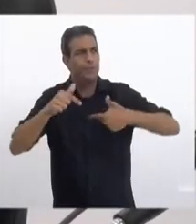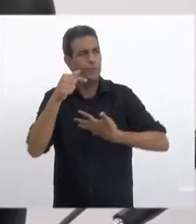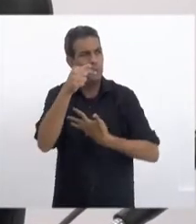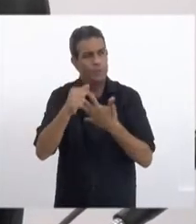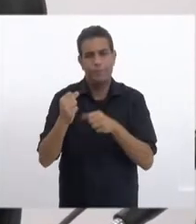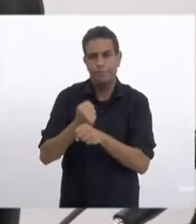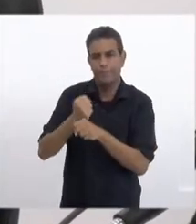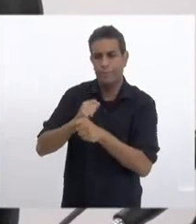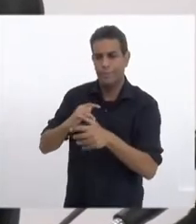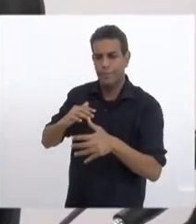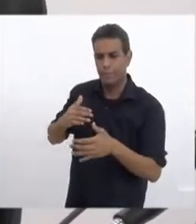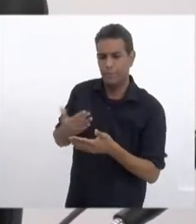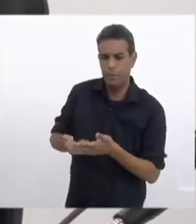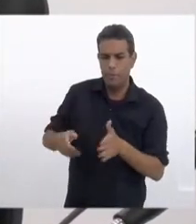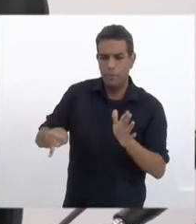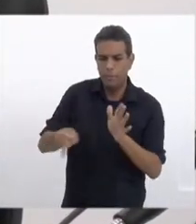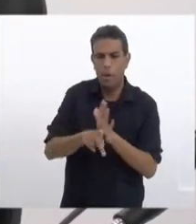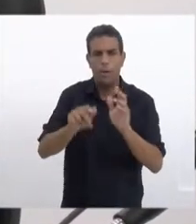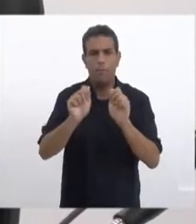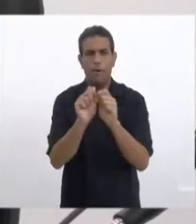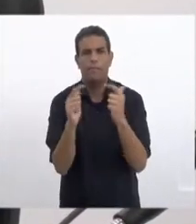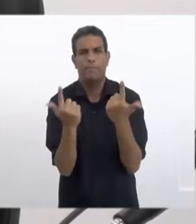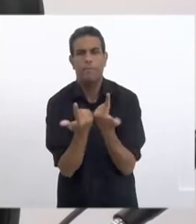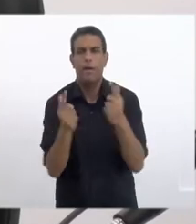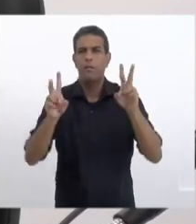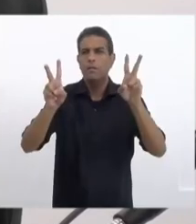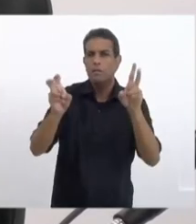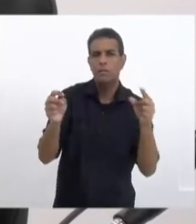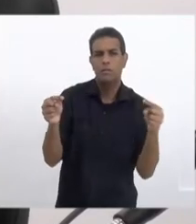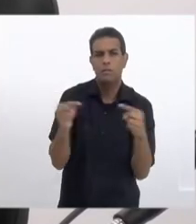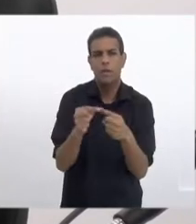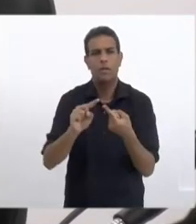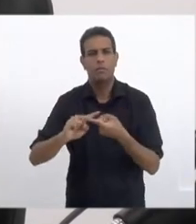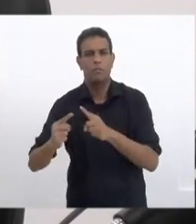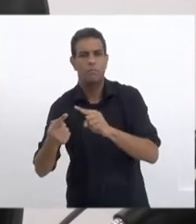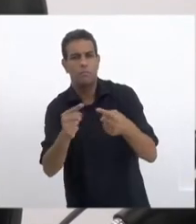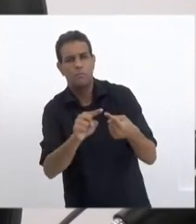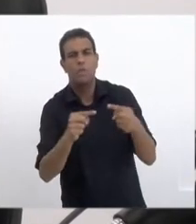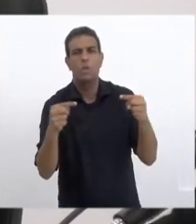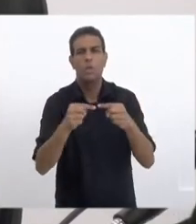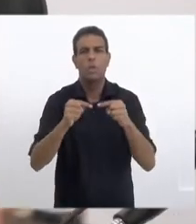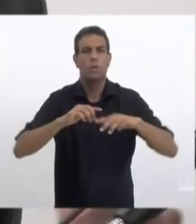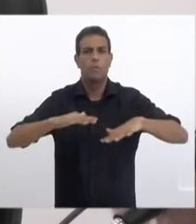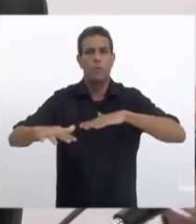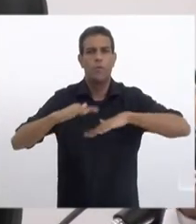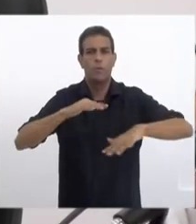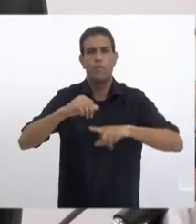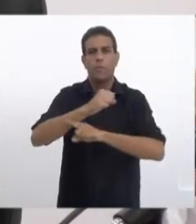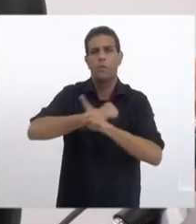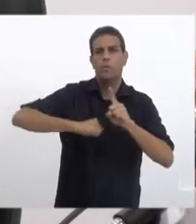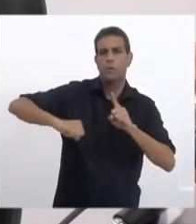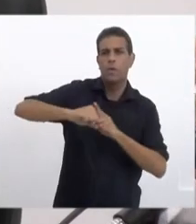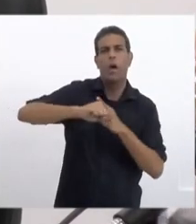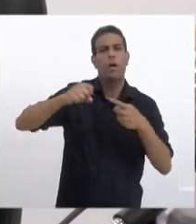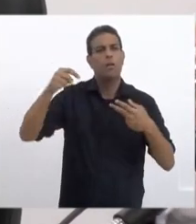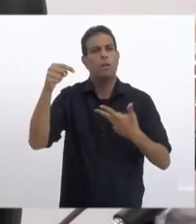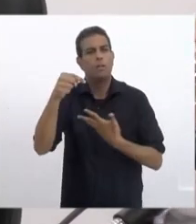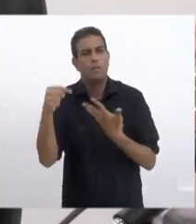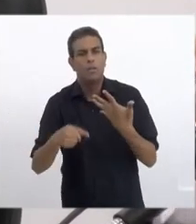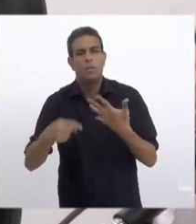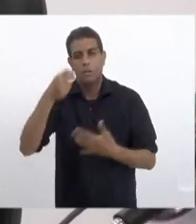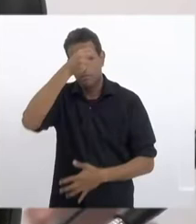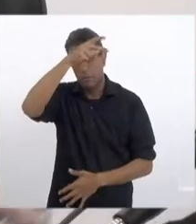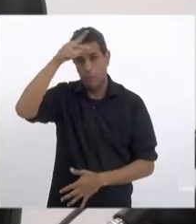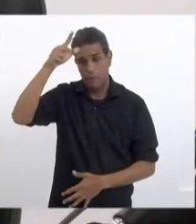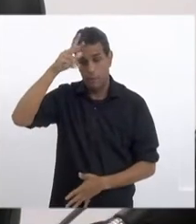todos esses anos aqui na LERJ a esta temática, o diálogo com as instituições, o diálogo com os movimentos, o diálogo com as